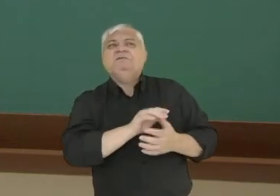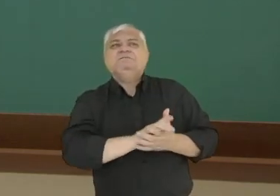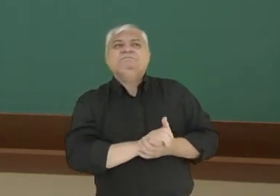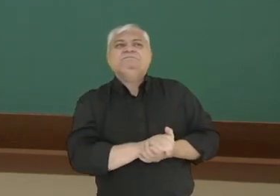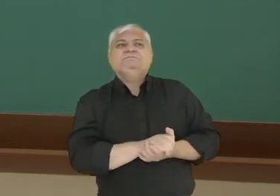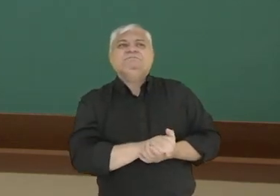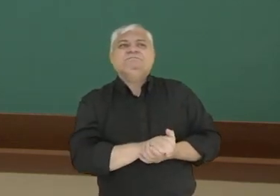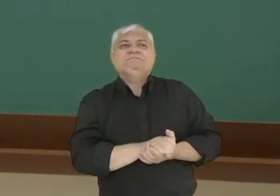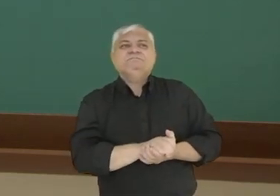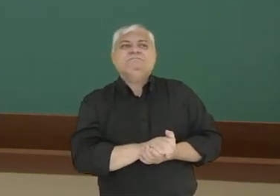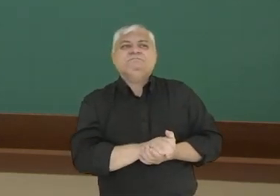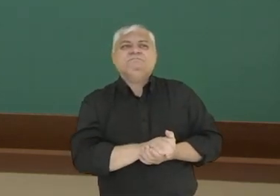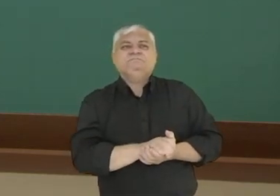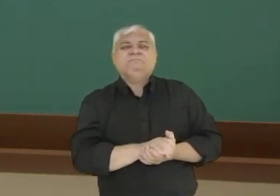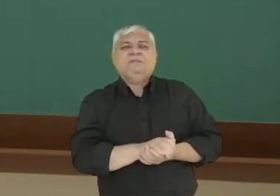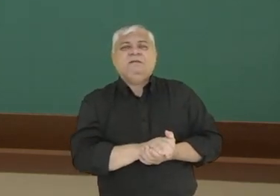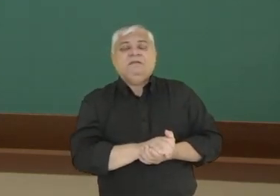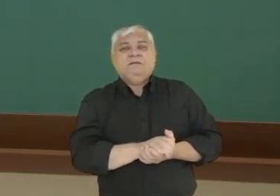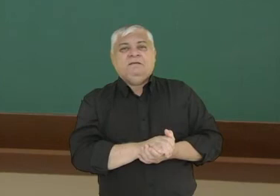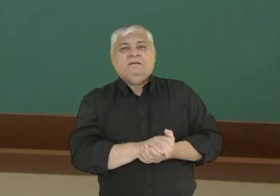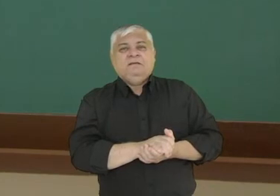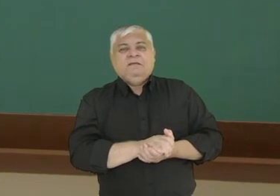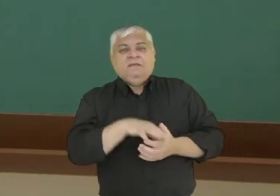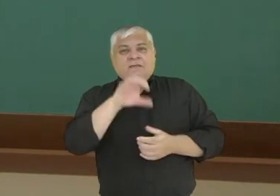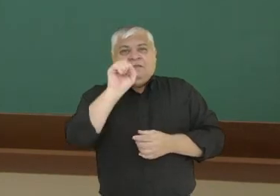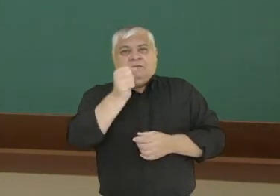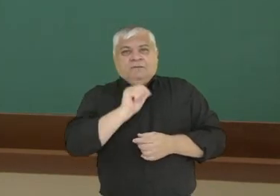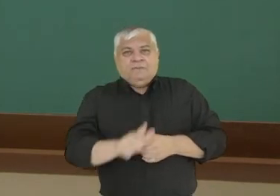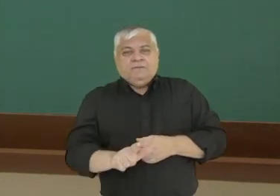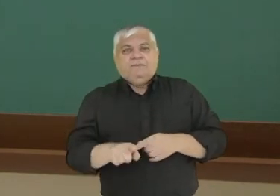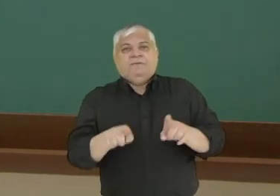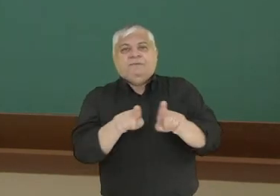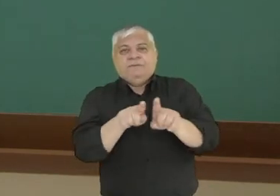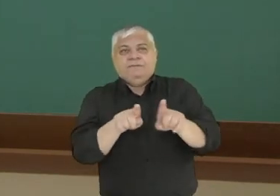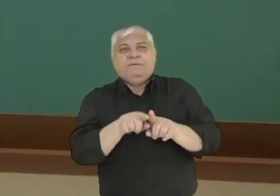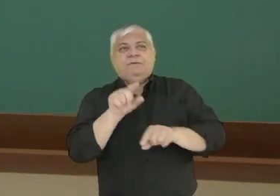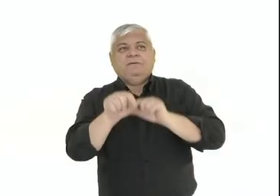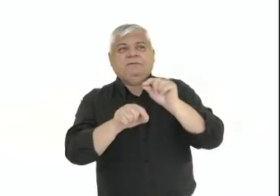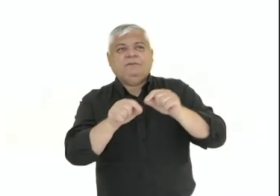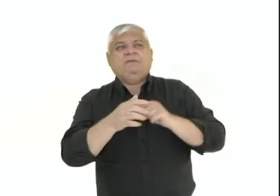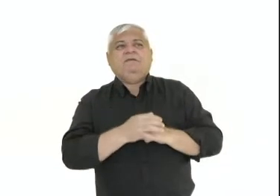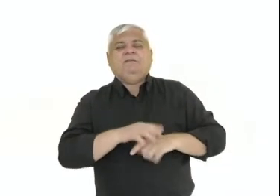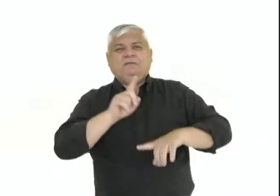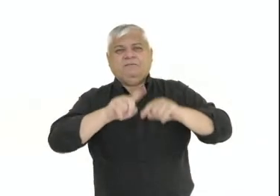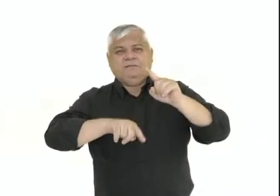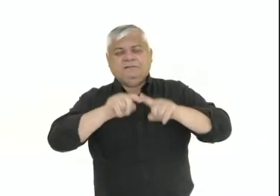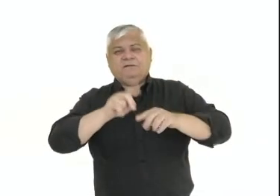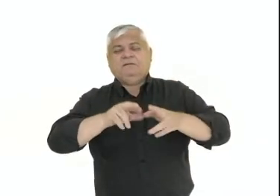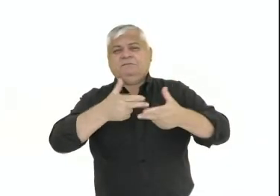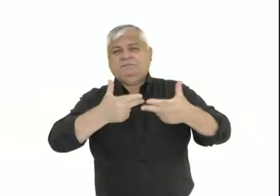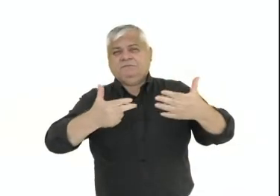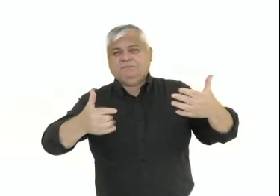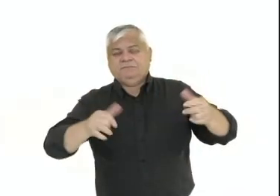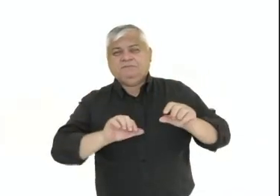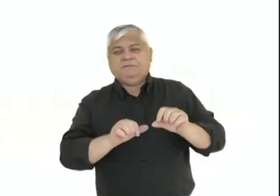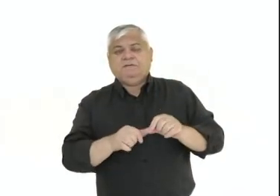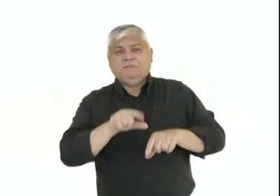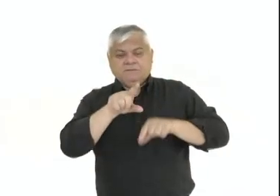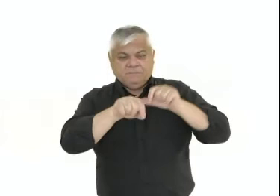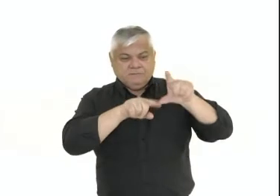agropecuária na pecuária da região sul Nós vamos ter também parte dos e realiza uma